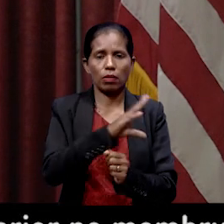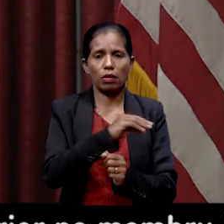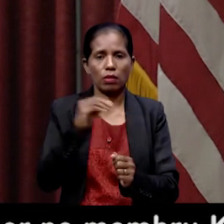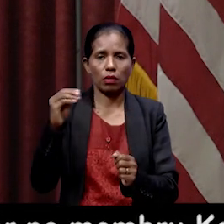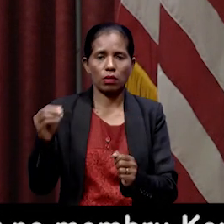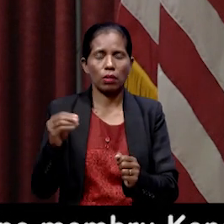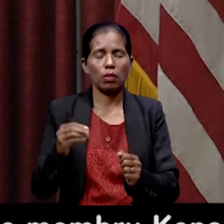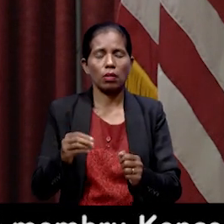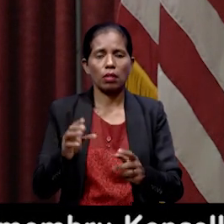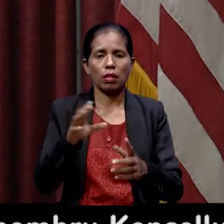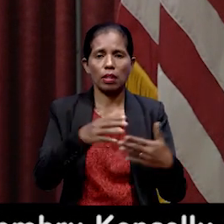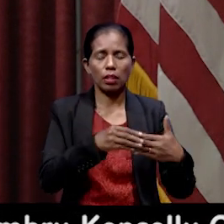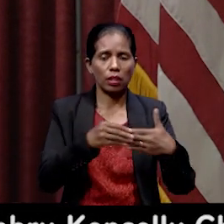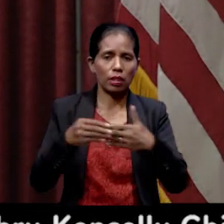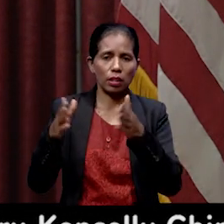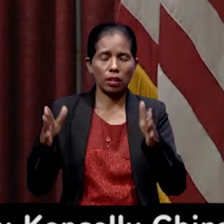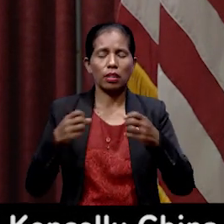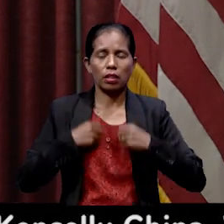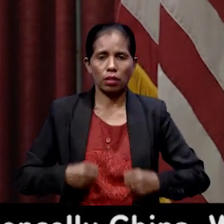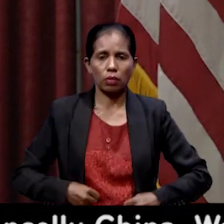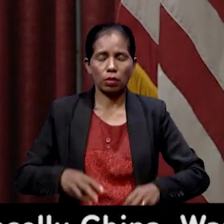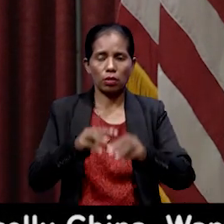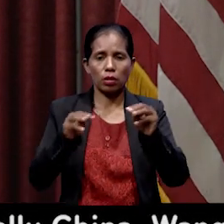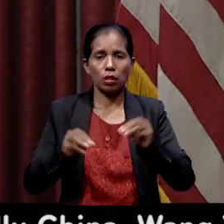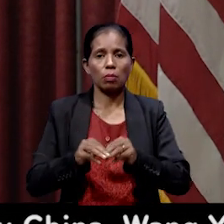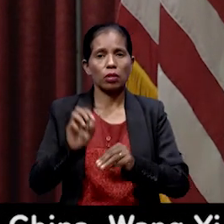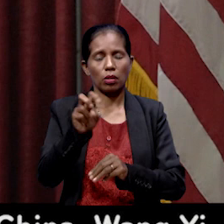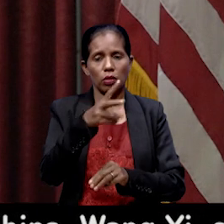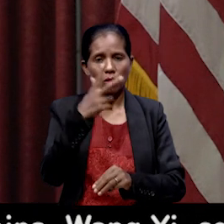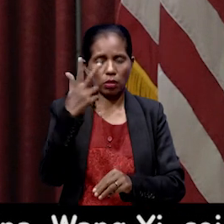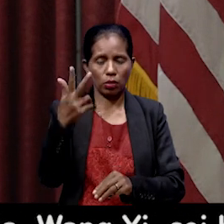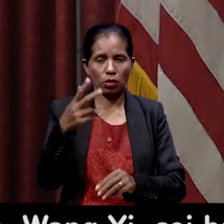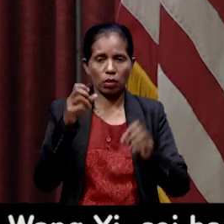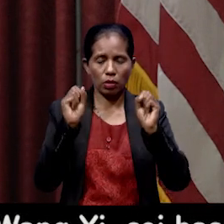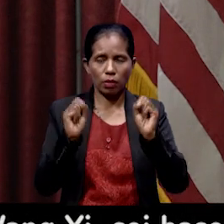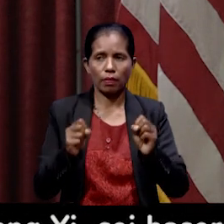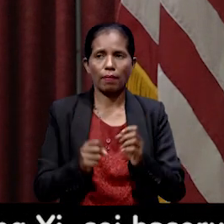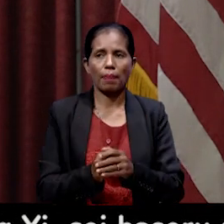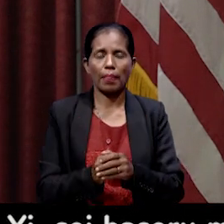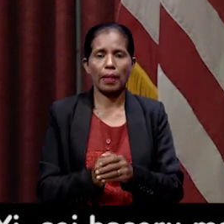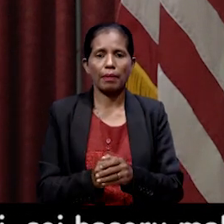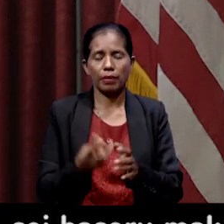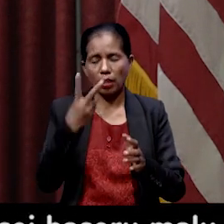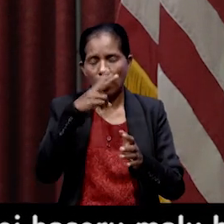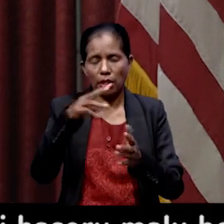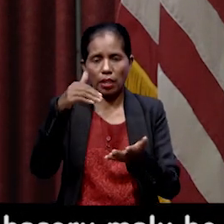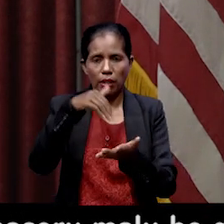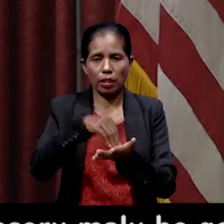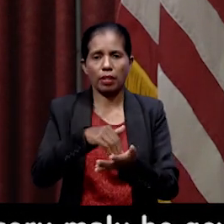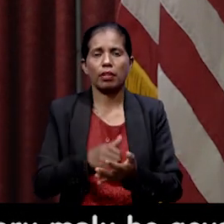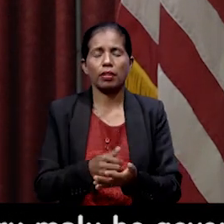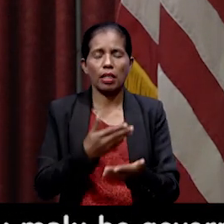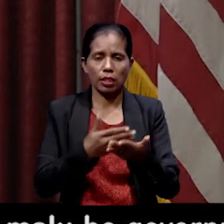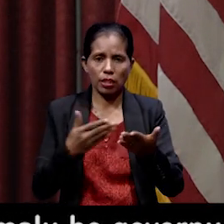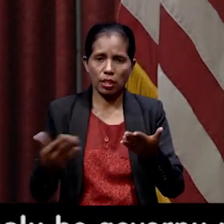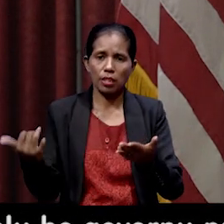a autoridade de saúde município Sanun Resintolo, Rodi, reabastece suprimento com equipamento